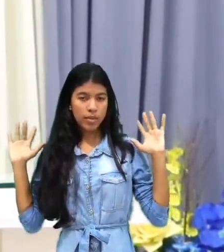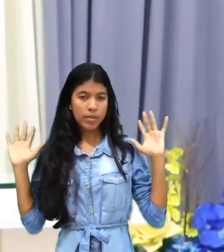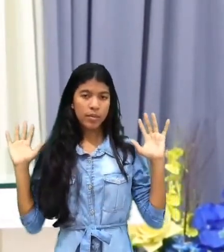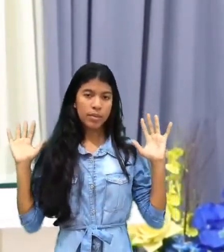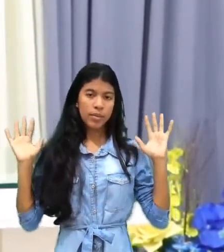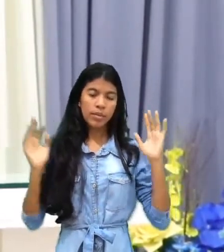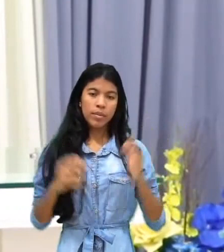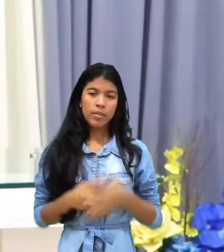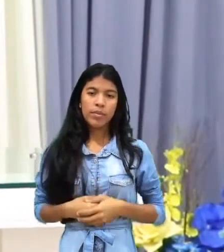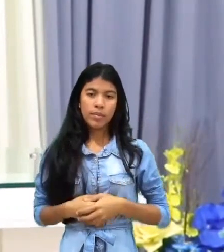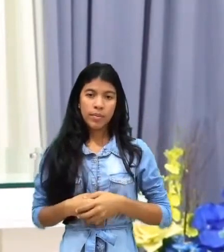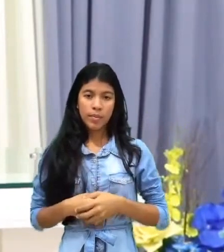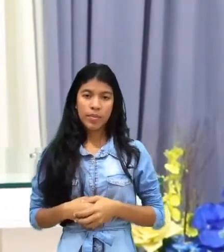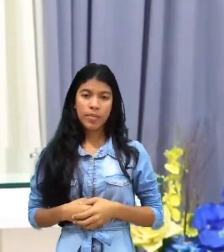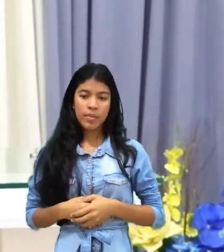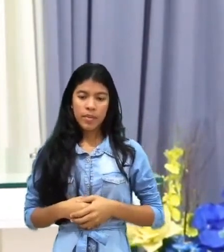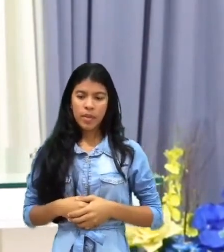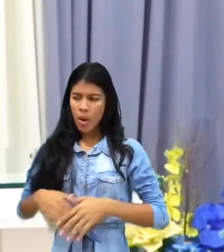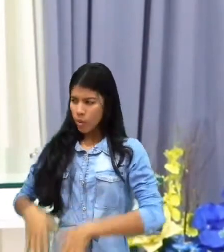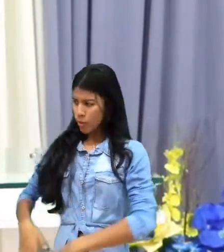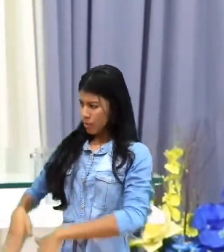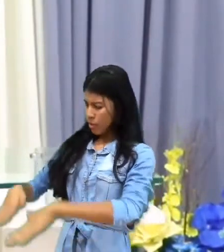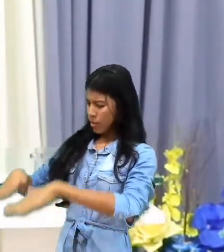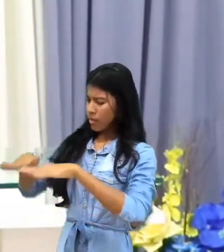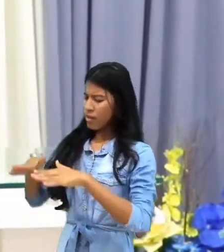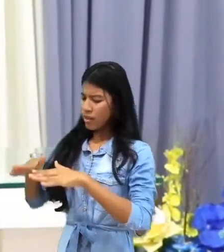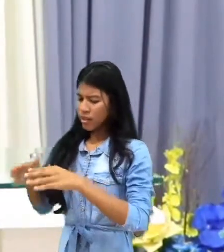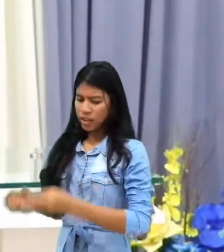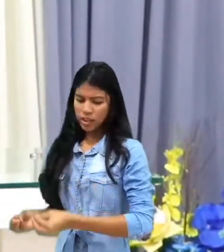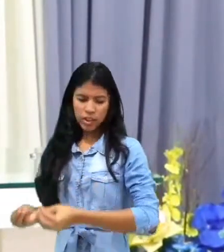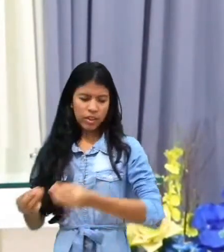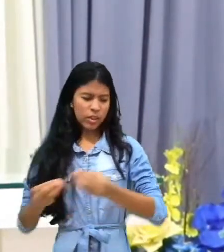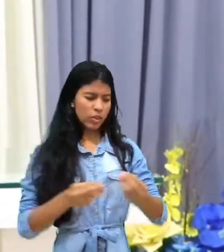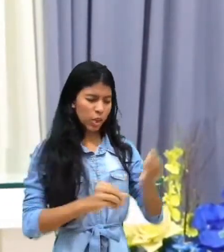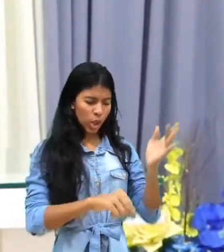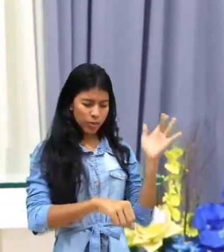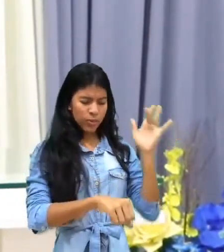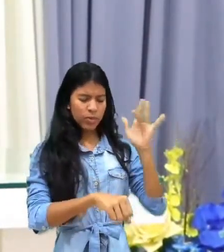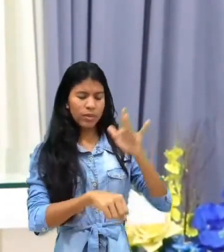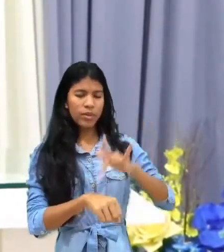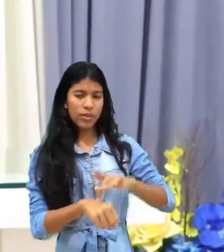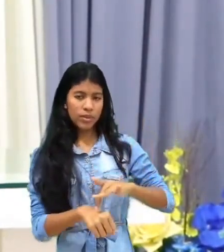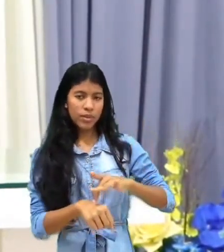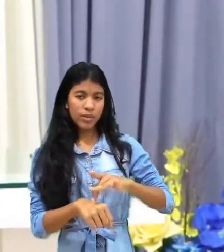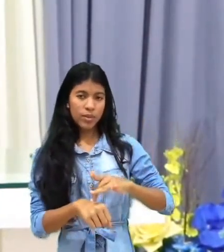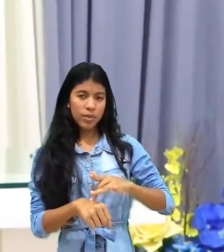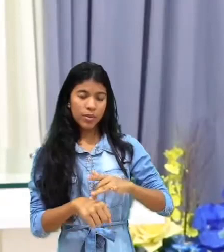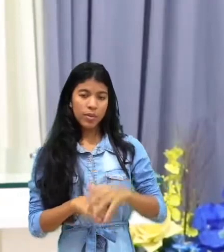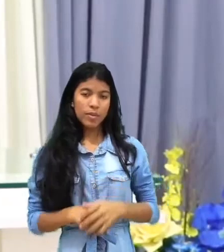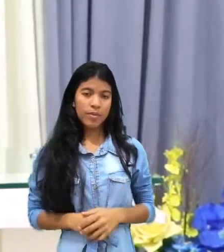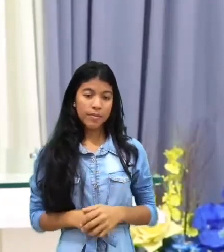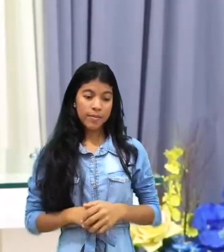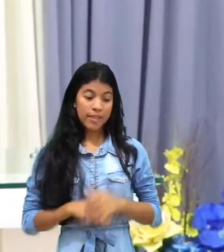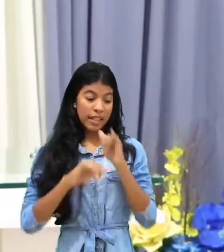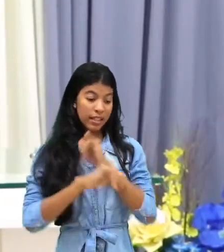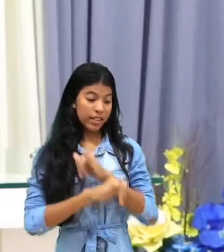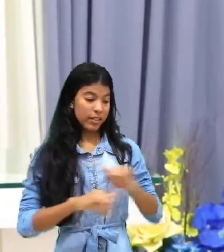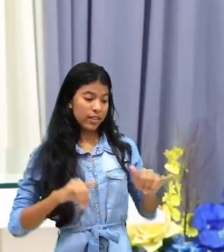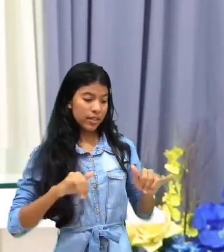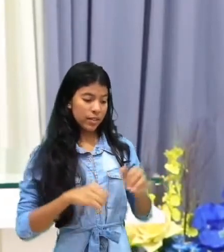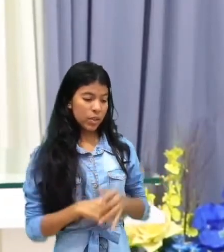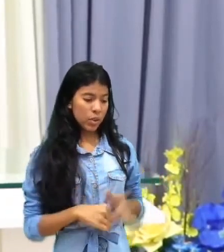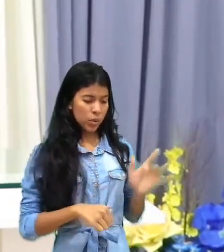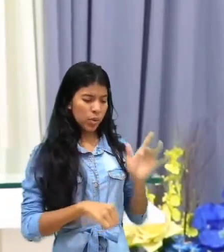brasa do altar de Deus e tocou nos lábios de Isaías. E disse, eis que isto tocou os